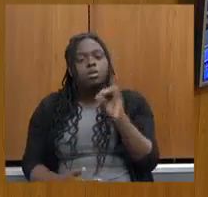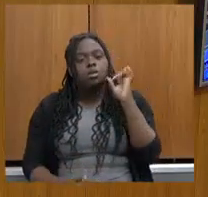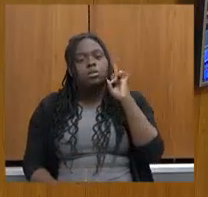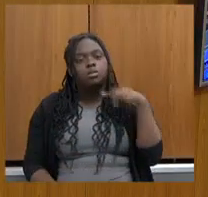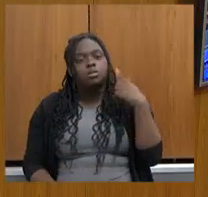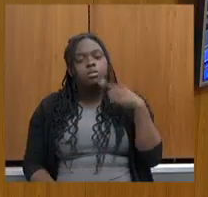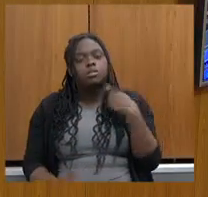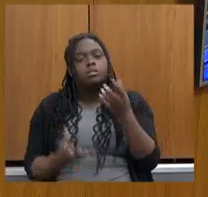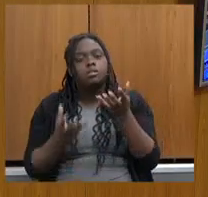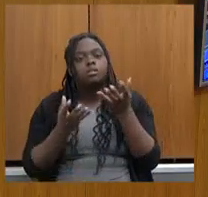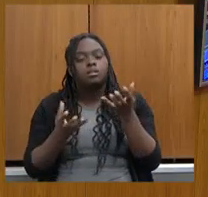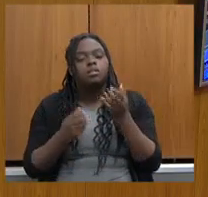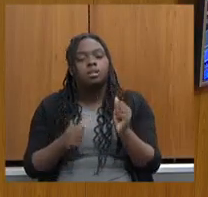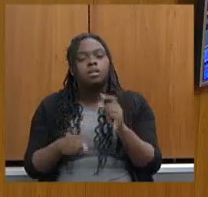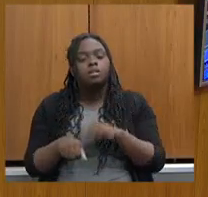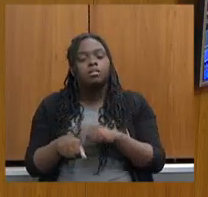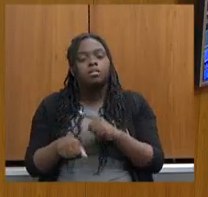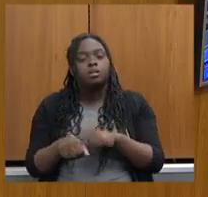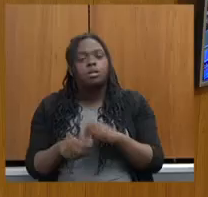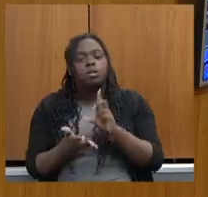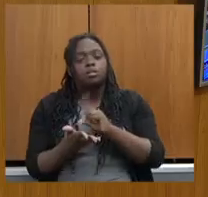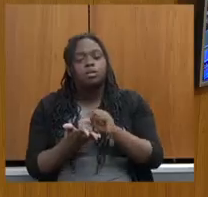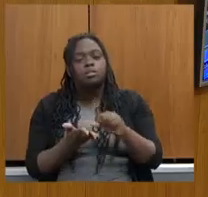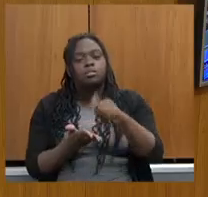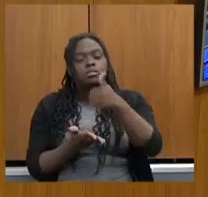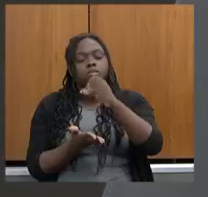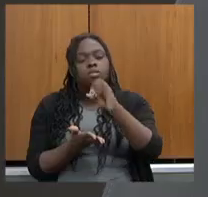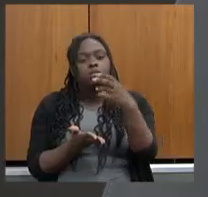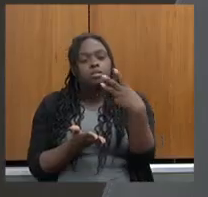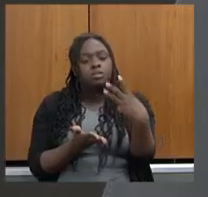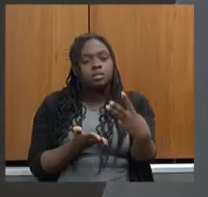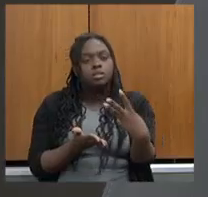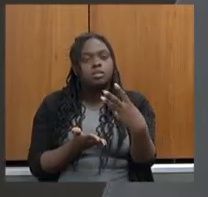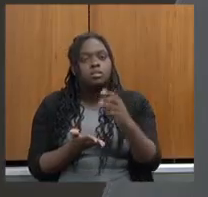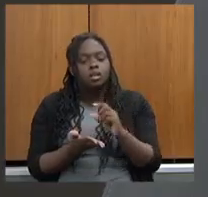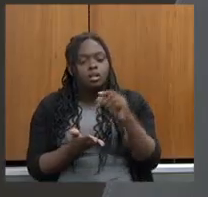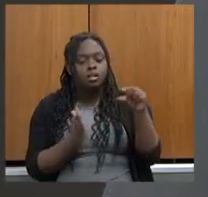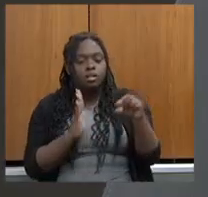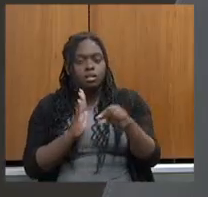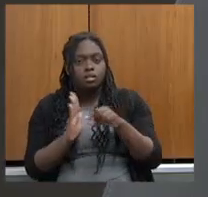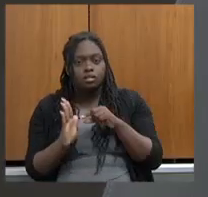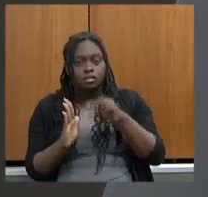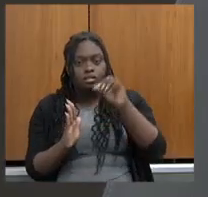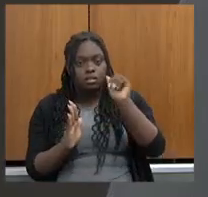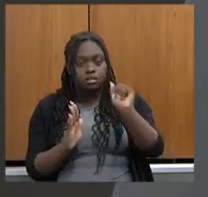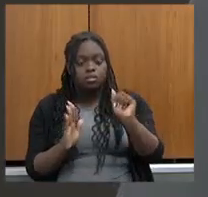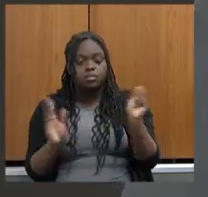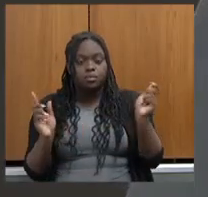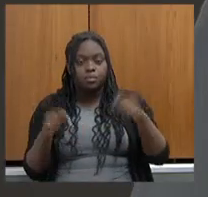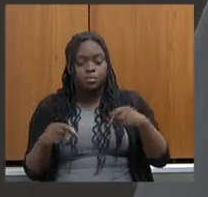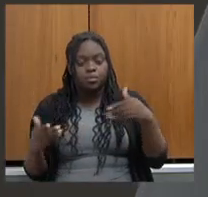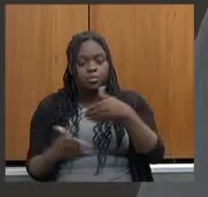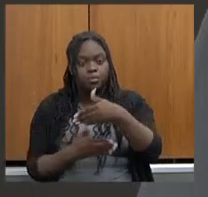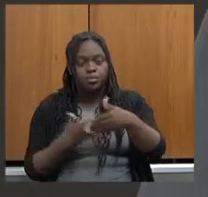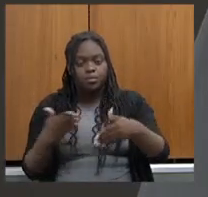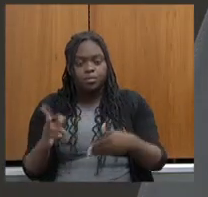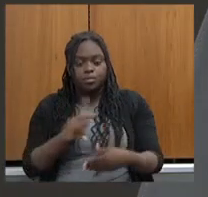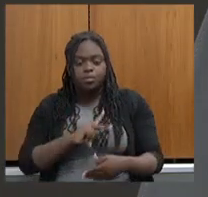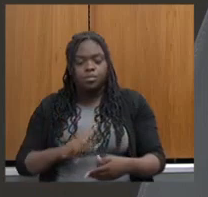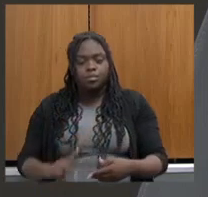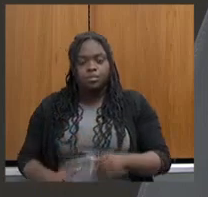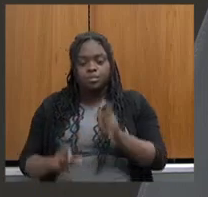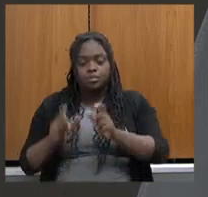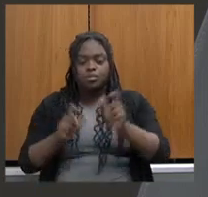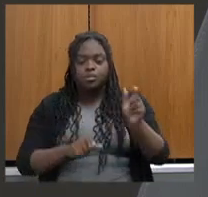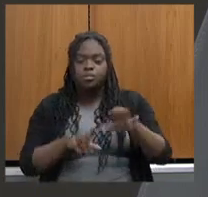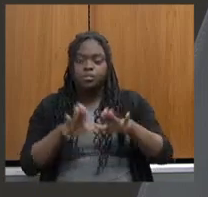requera vossa excelência nos termos do artigo 103 inciso terceiro ali a do Regimento Interno seja ao presidente membros da mesa